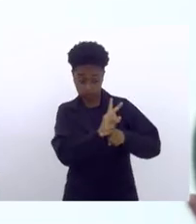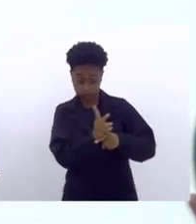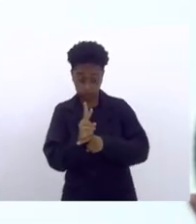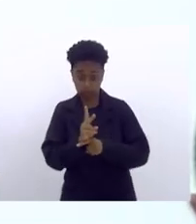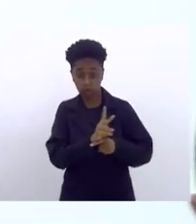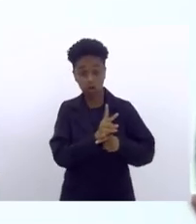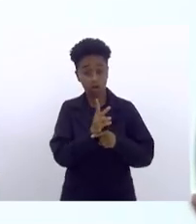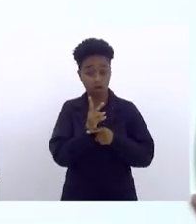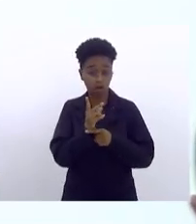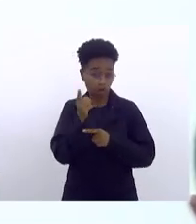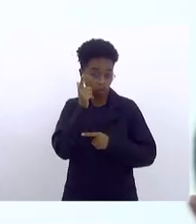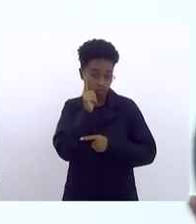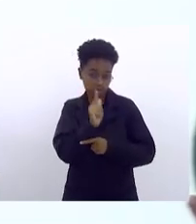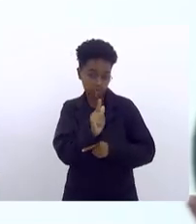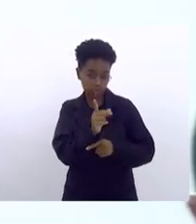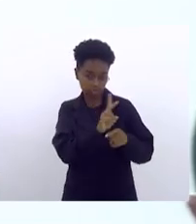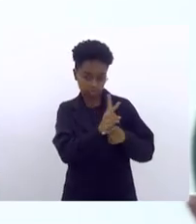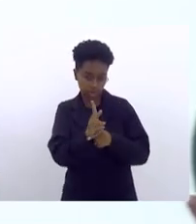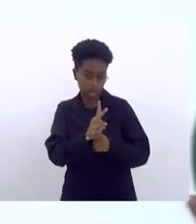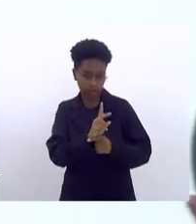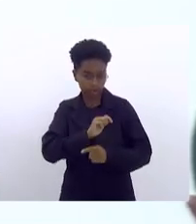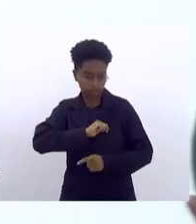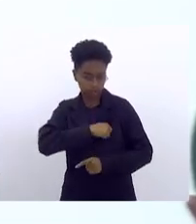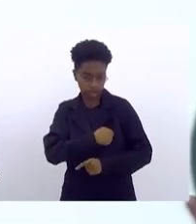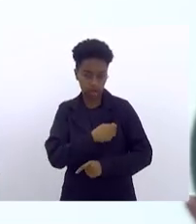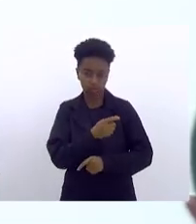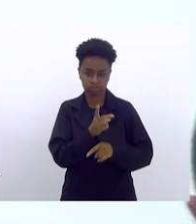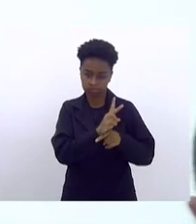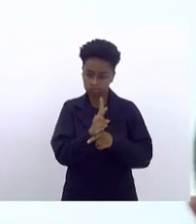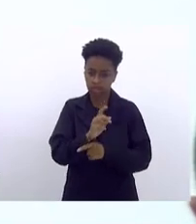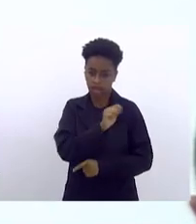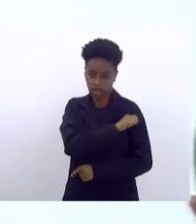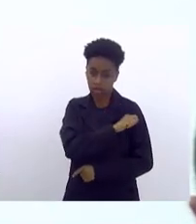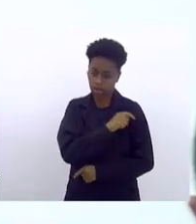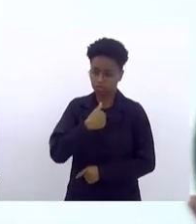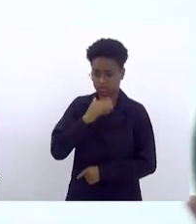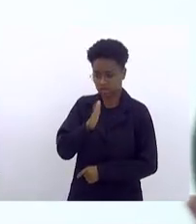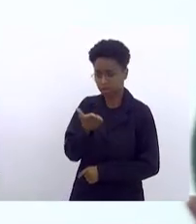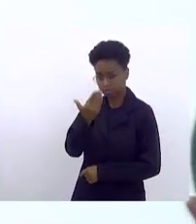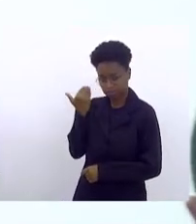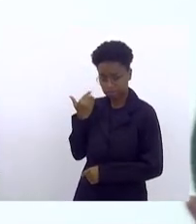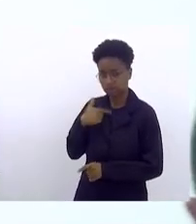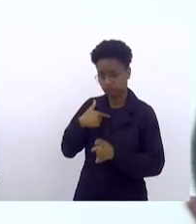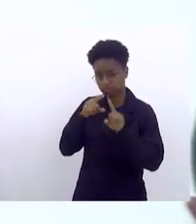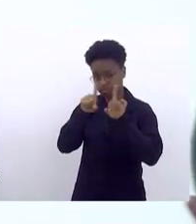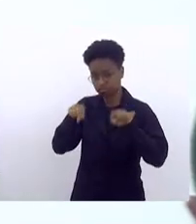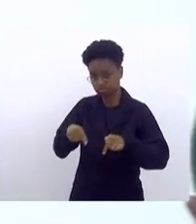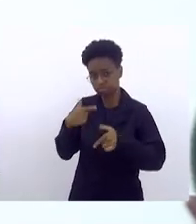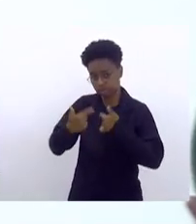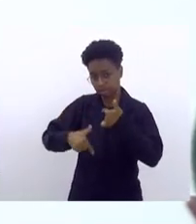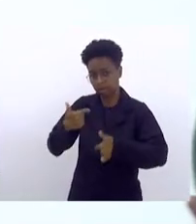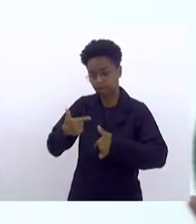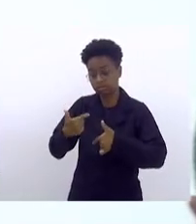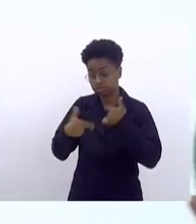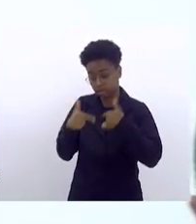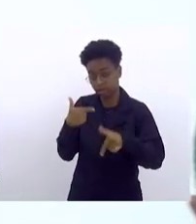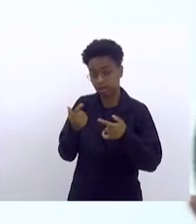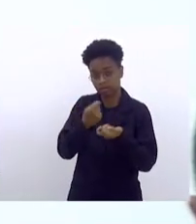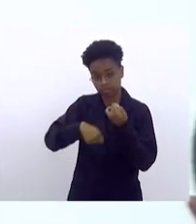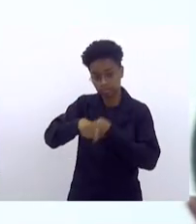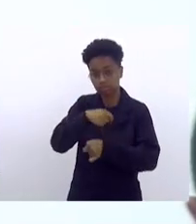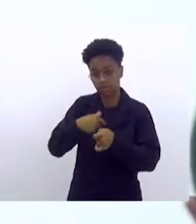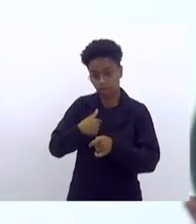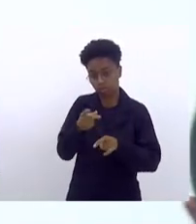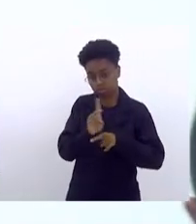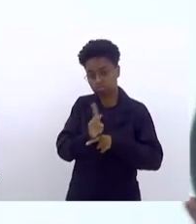que faça a função de inspetor de aluno eu falo isso na condição que eu fui servidor administrativo ligado para